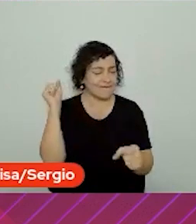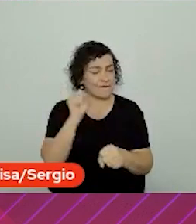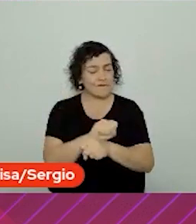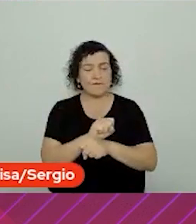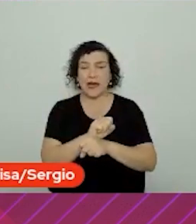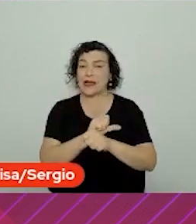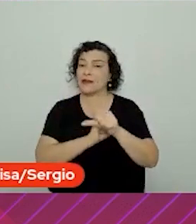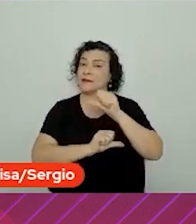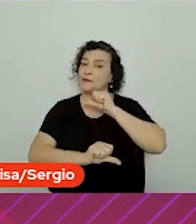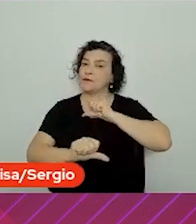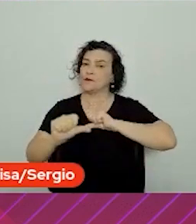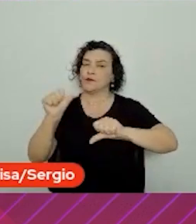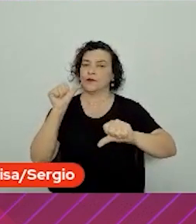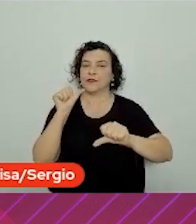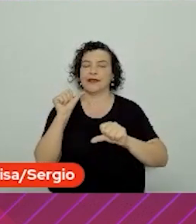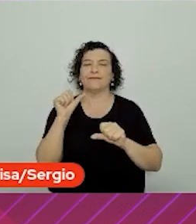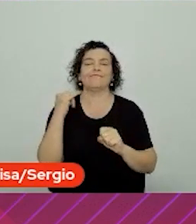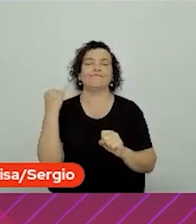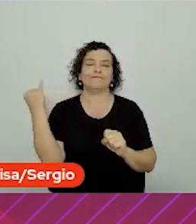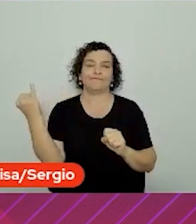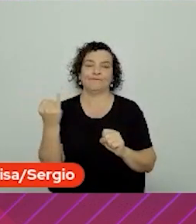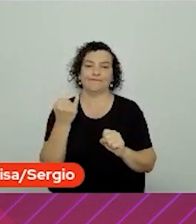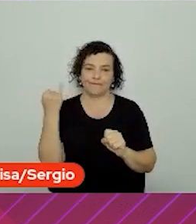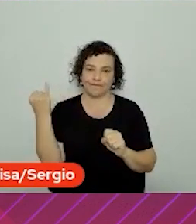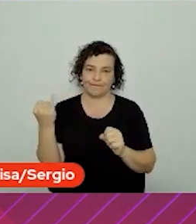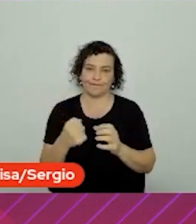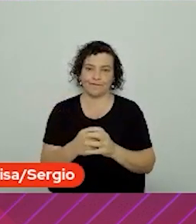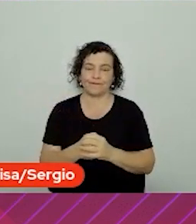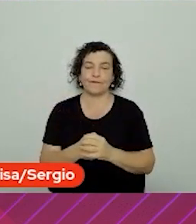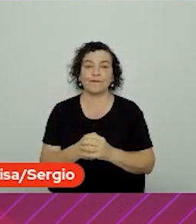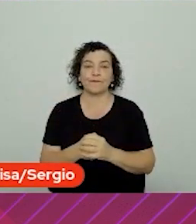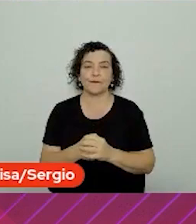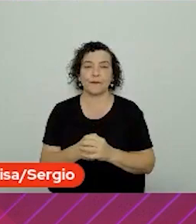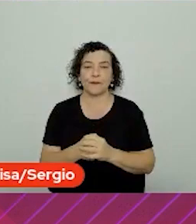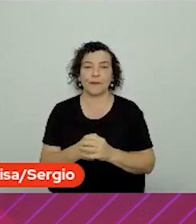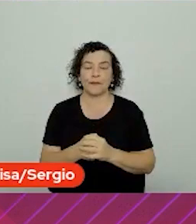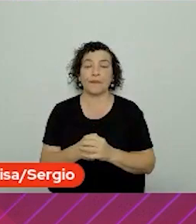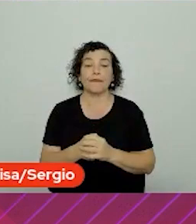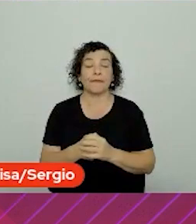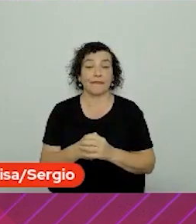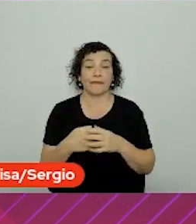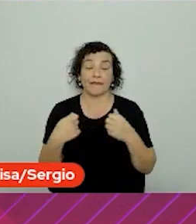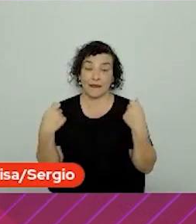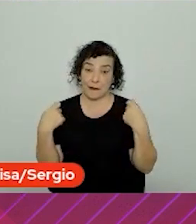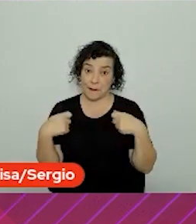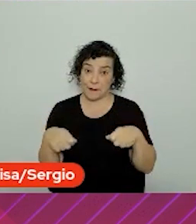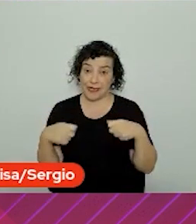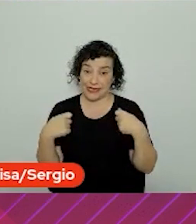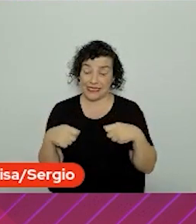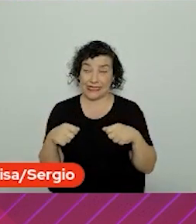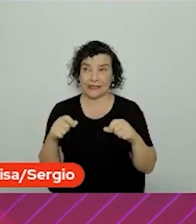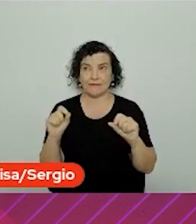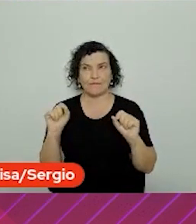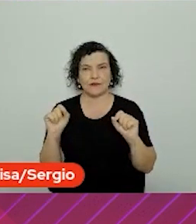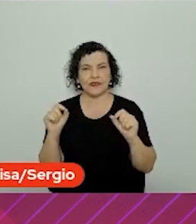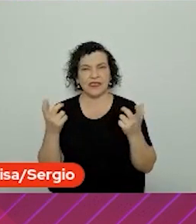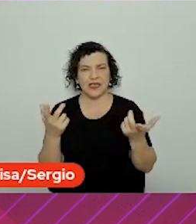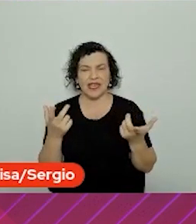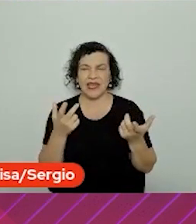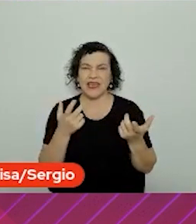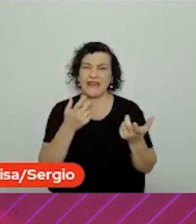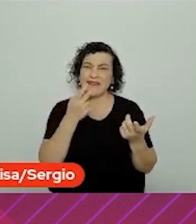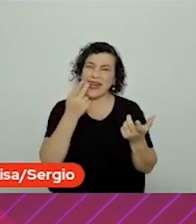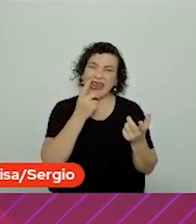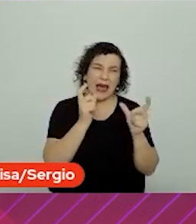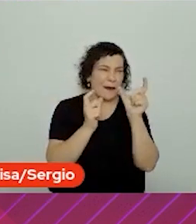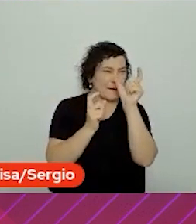E isso aqui era a continuidade daqueles que eu coloquei no link, né, enfim. A ideia é parar de dar nome aos bois,